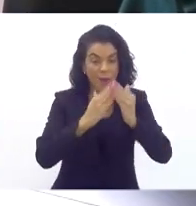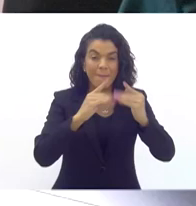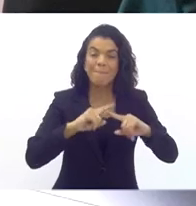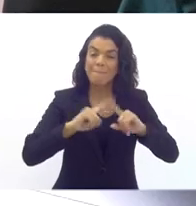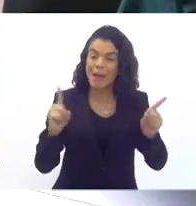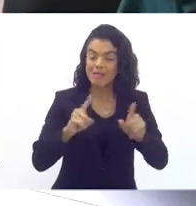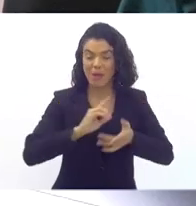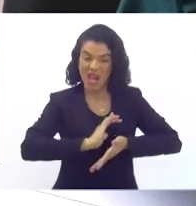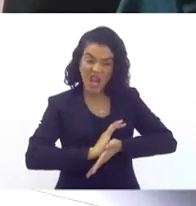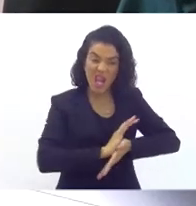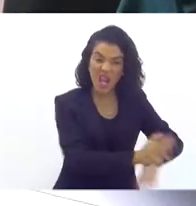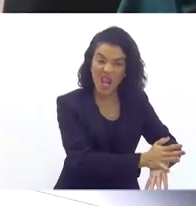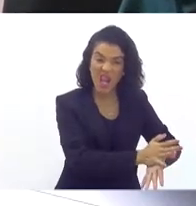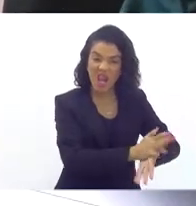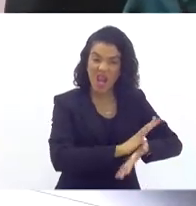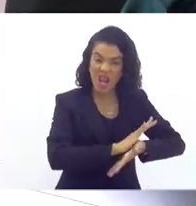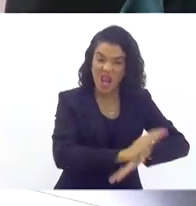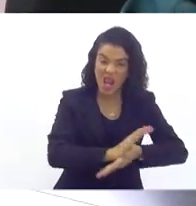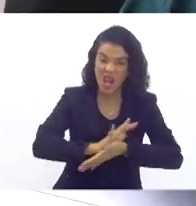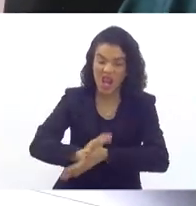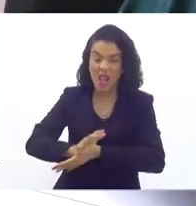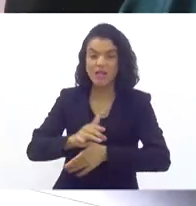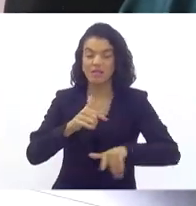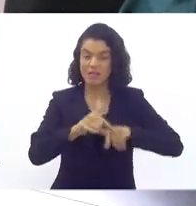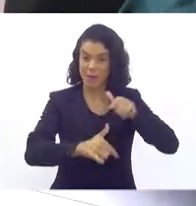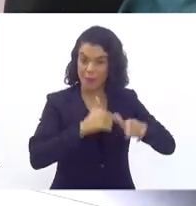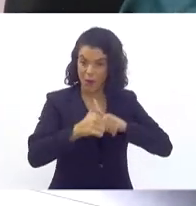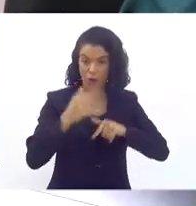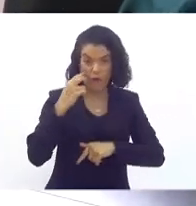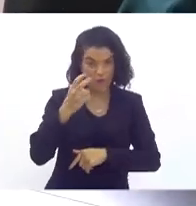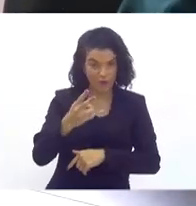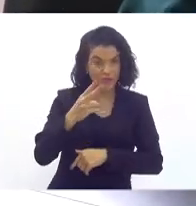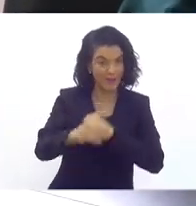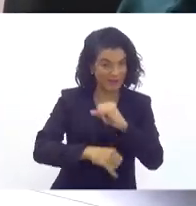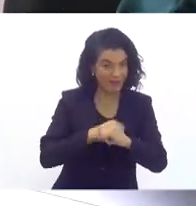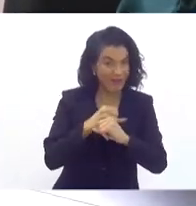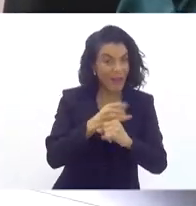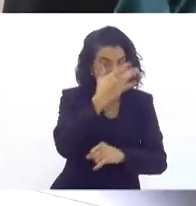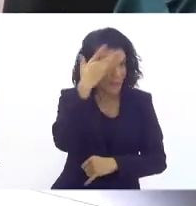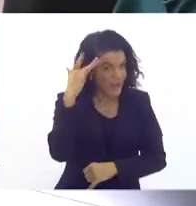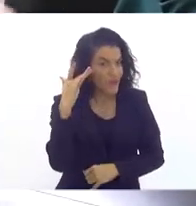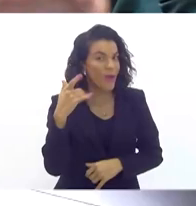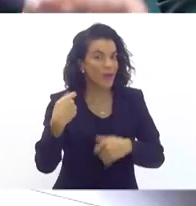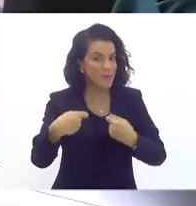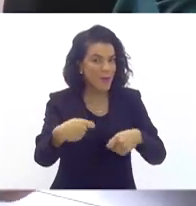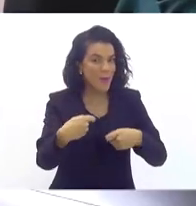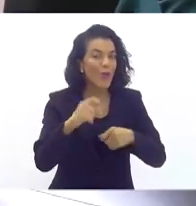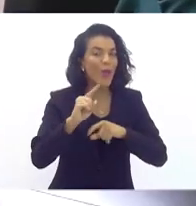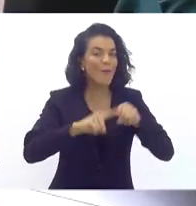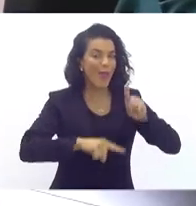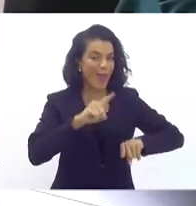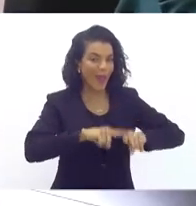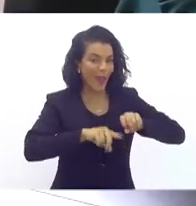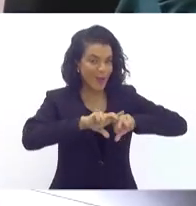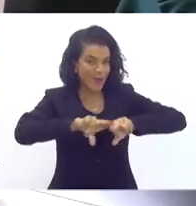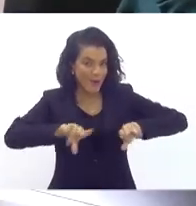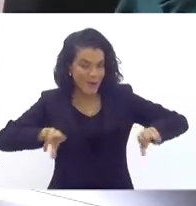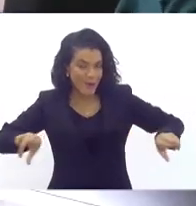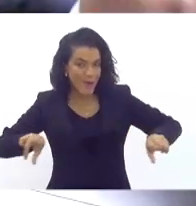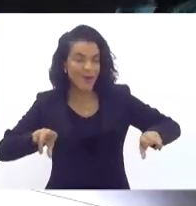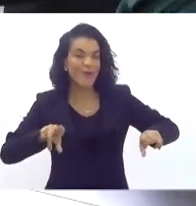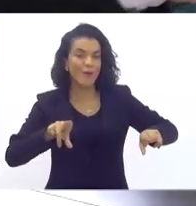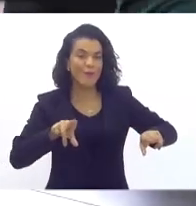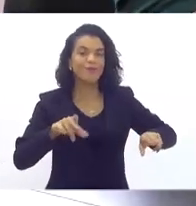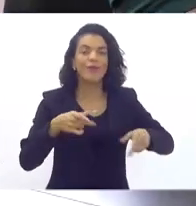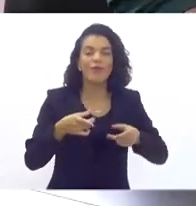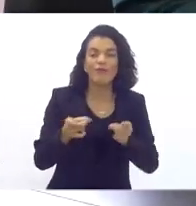que eu tô vendo vídeo rodando bastante aí na internet gente tendo que botar sua mercadoria o